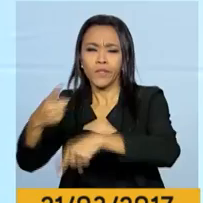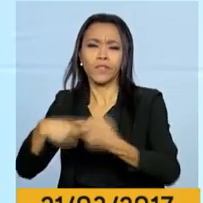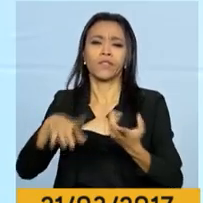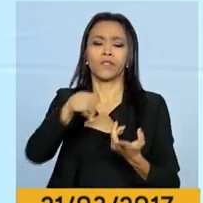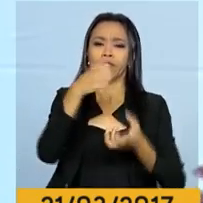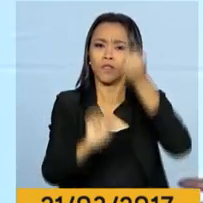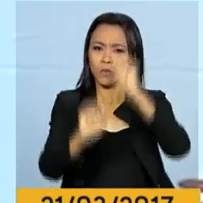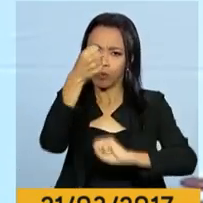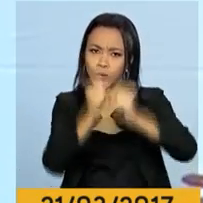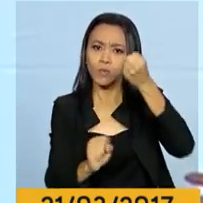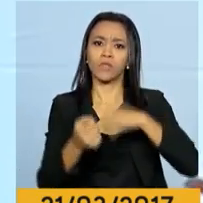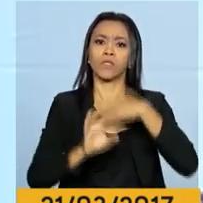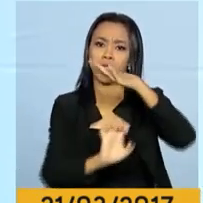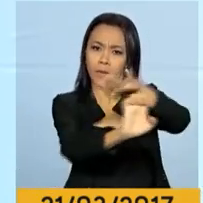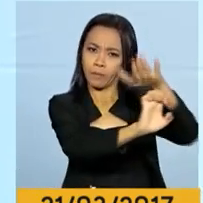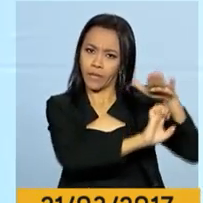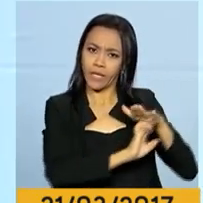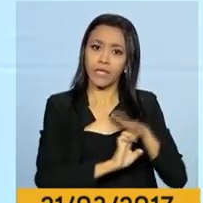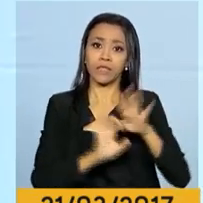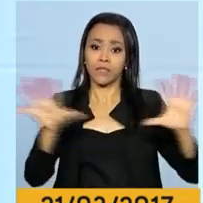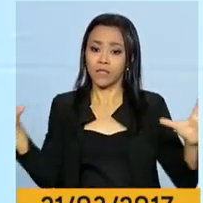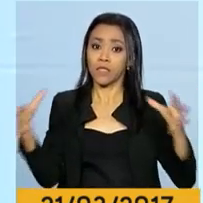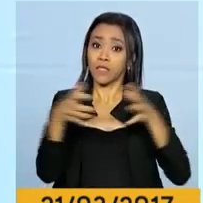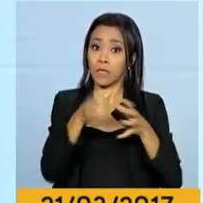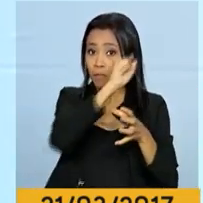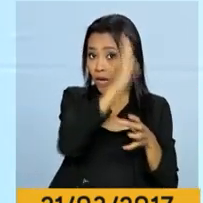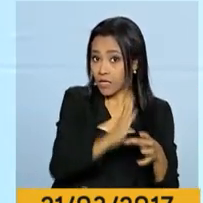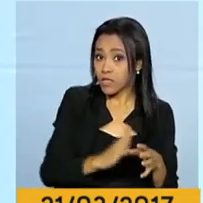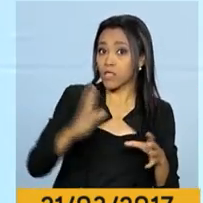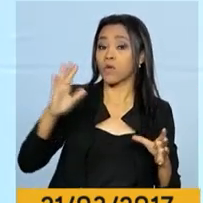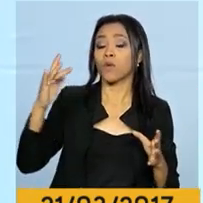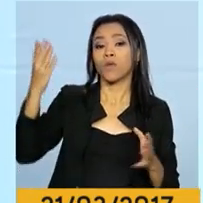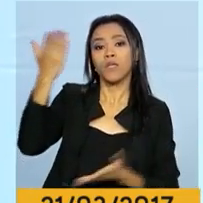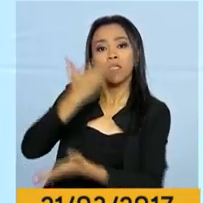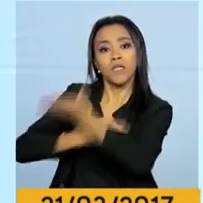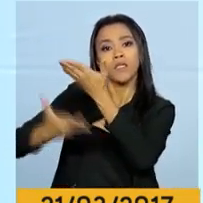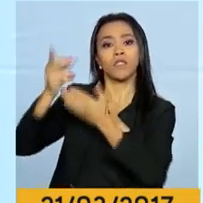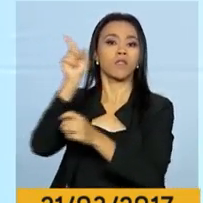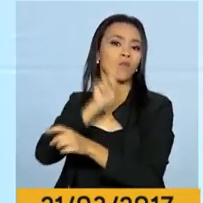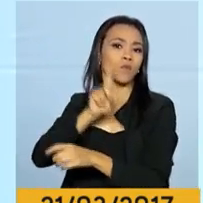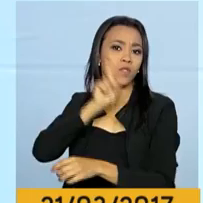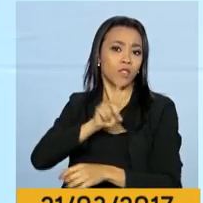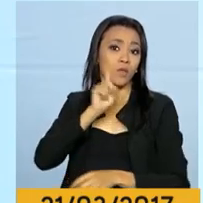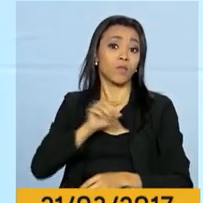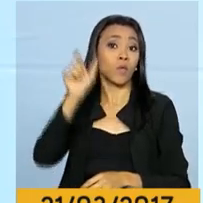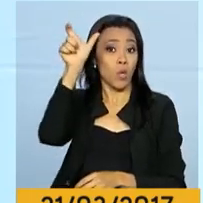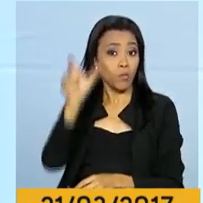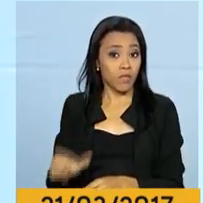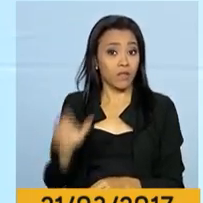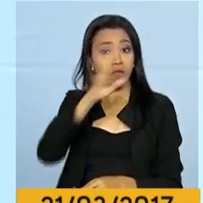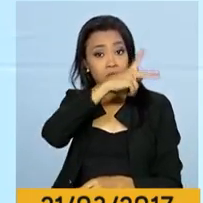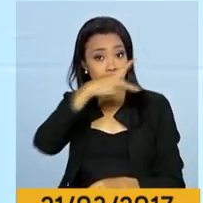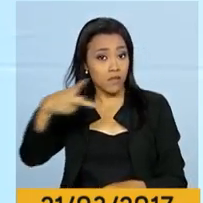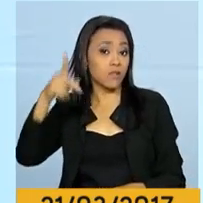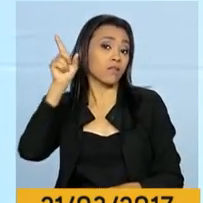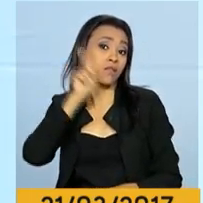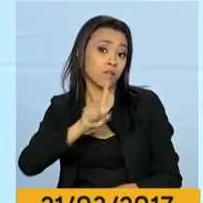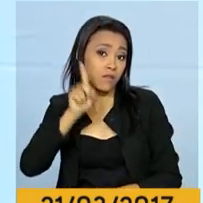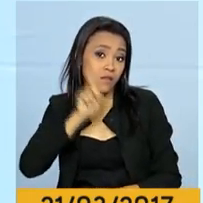empresariais, entre o Brasil e os Estados Unidos. Foi com muita ênfase que ele mencionou